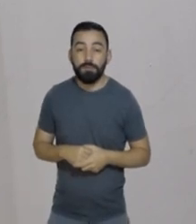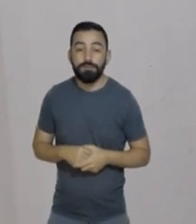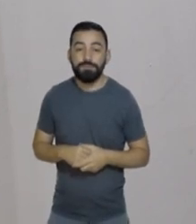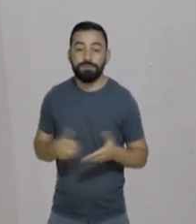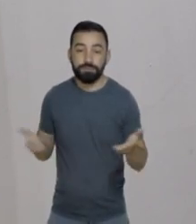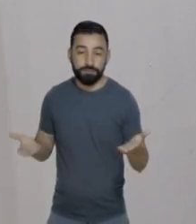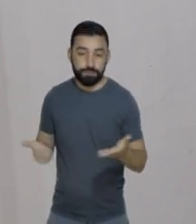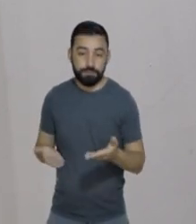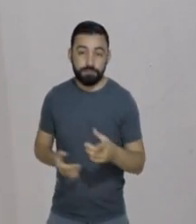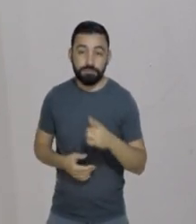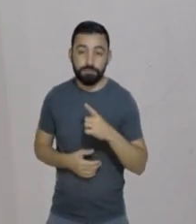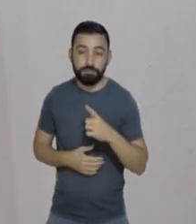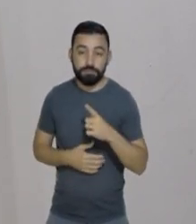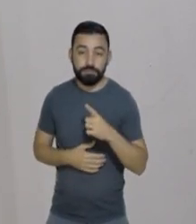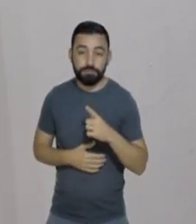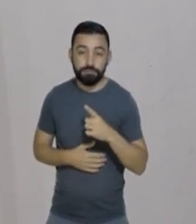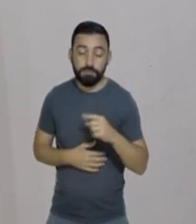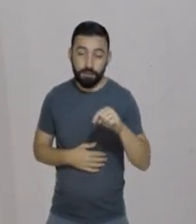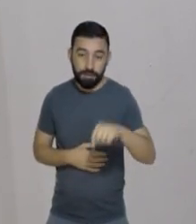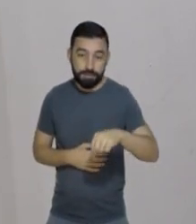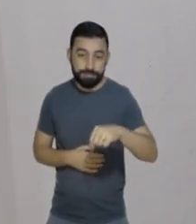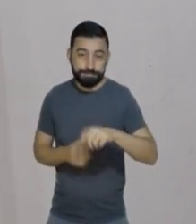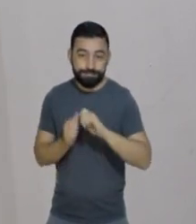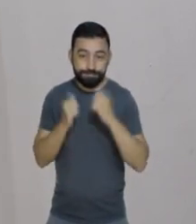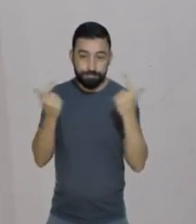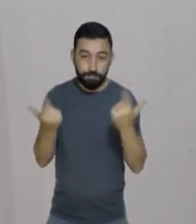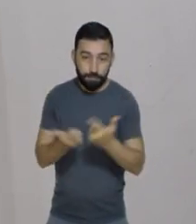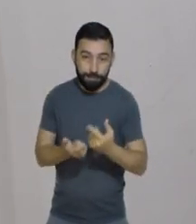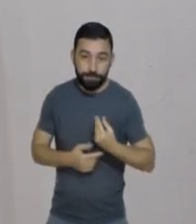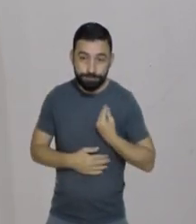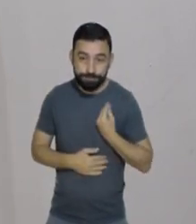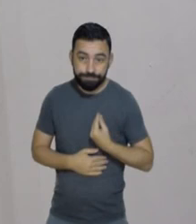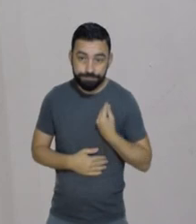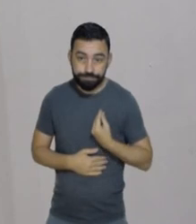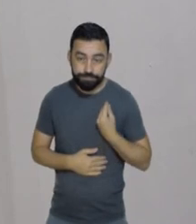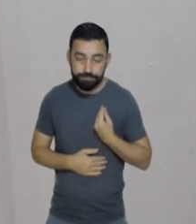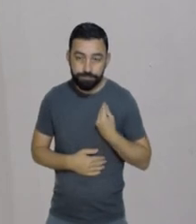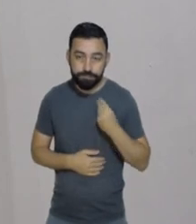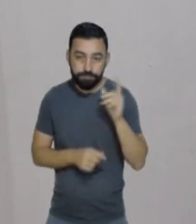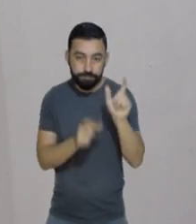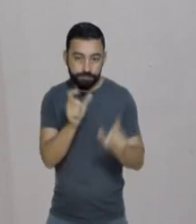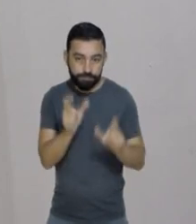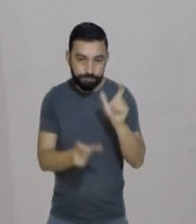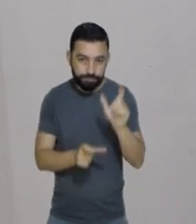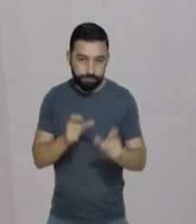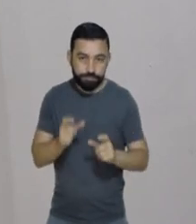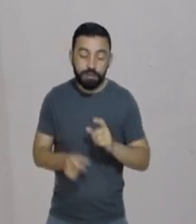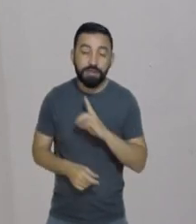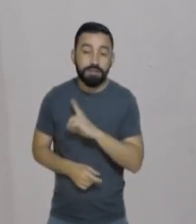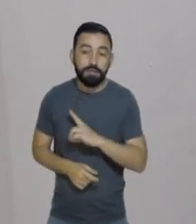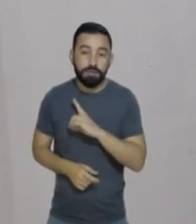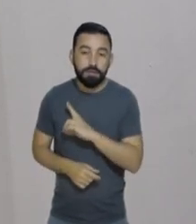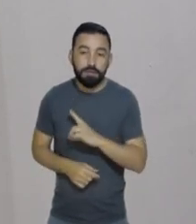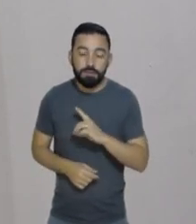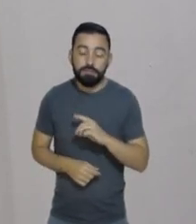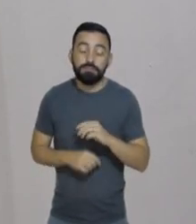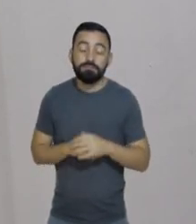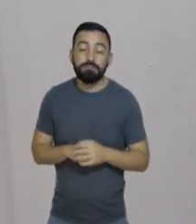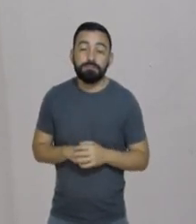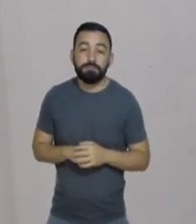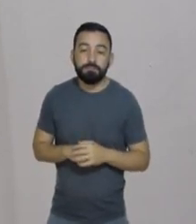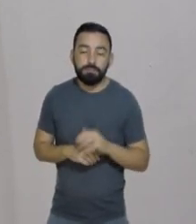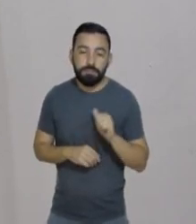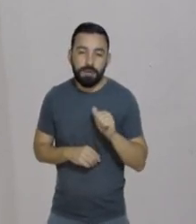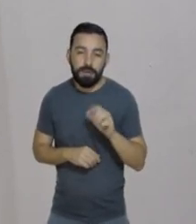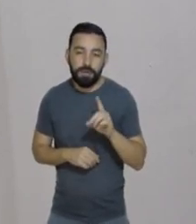a presença aqui na Assembleia Legislativa dos delegados doutor